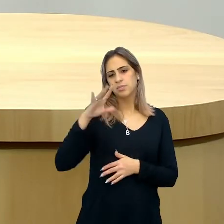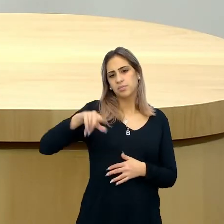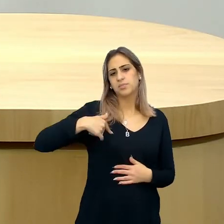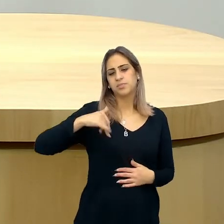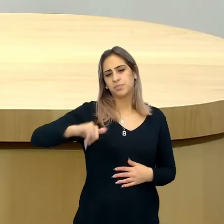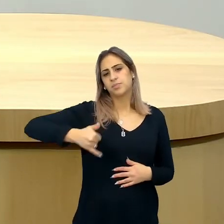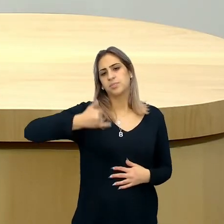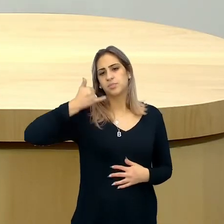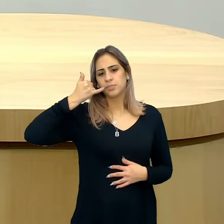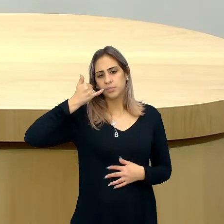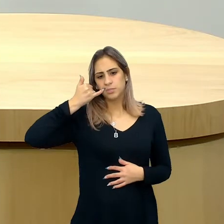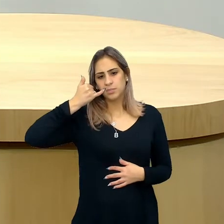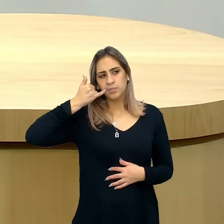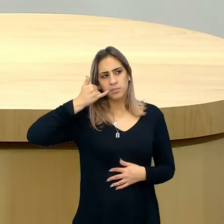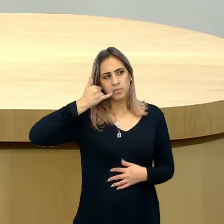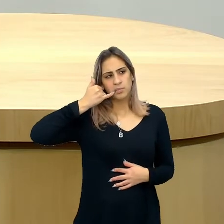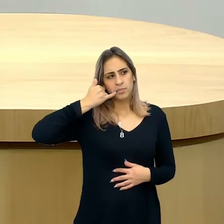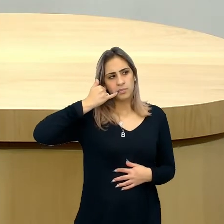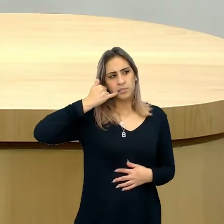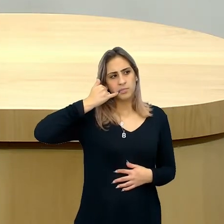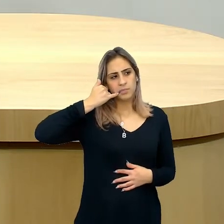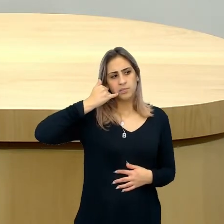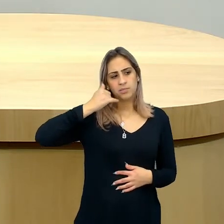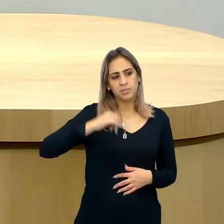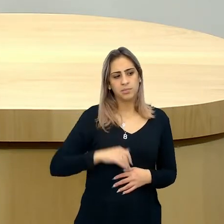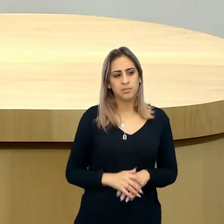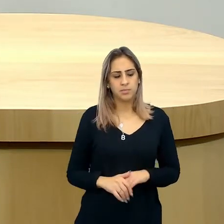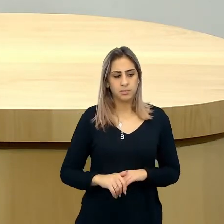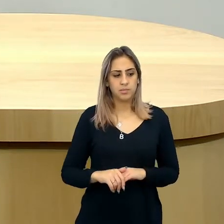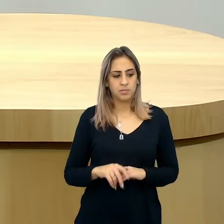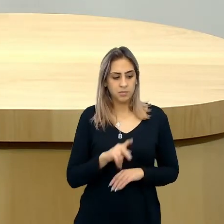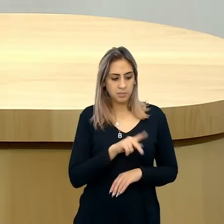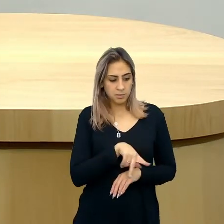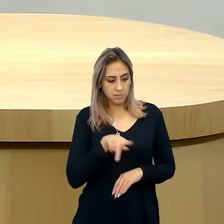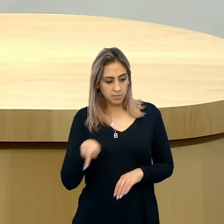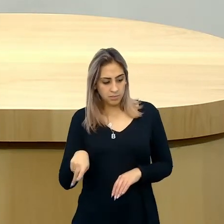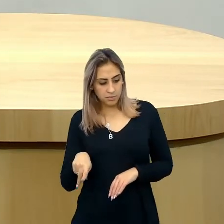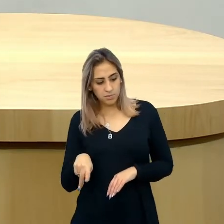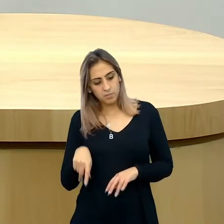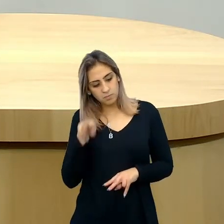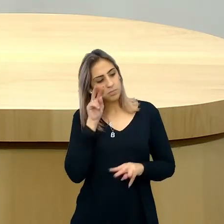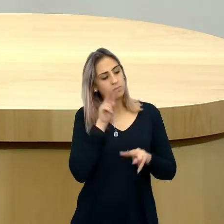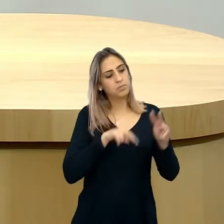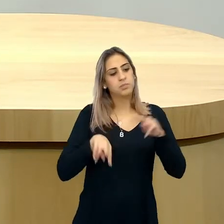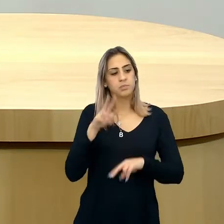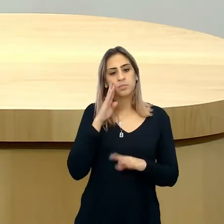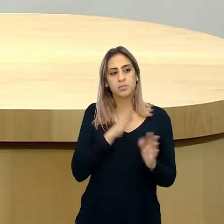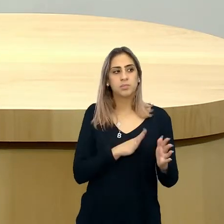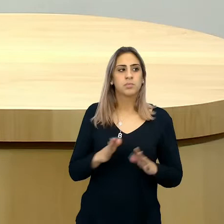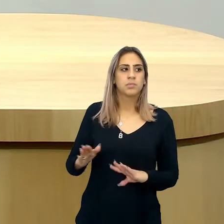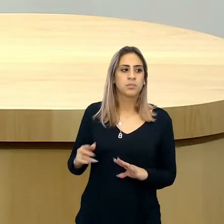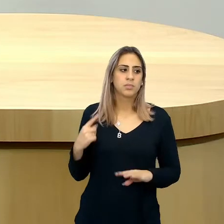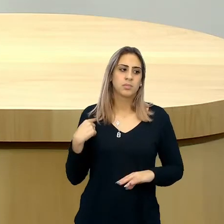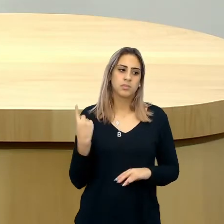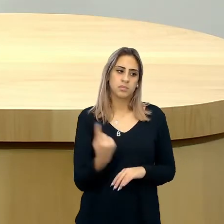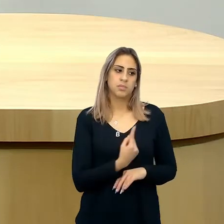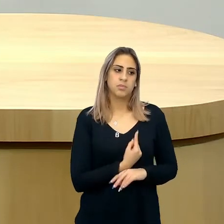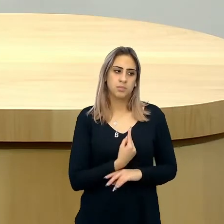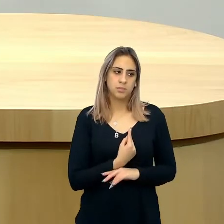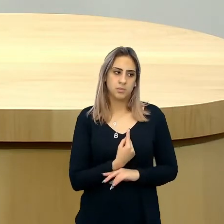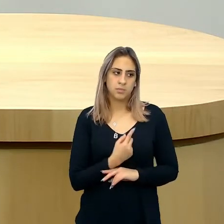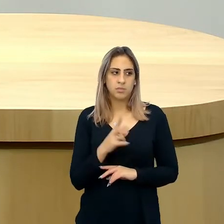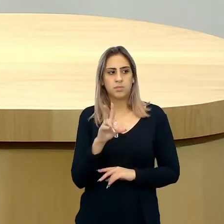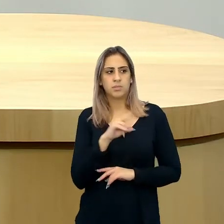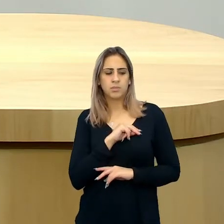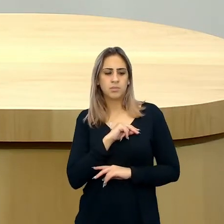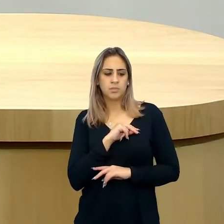celular e faço alguma coisa, já tem um rolo compressor da vigilância passando por cima de mim e,